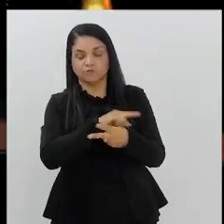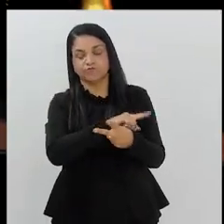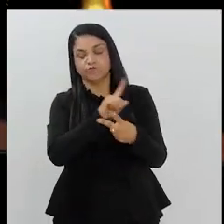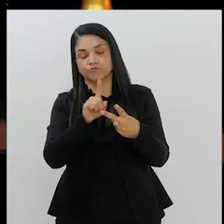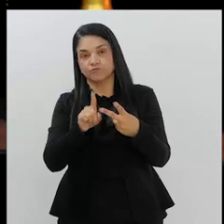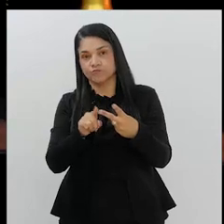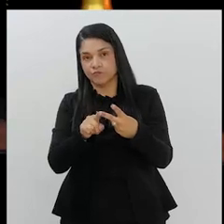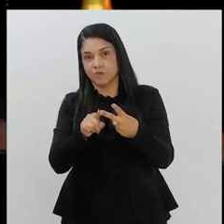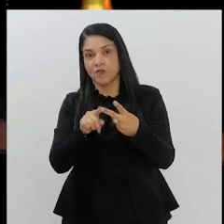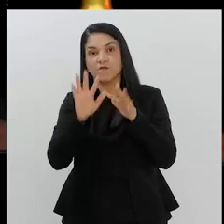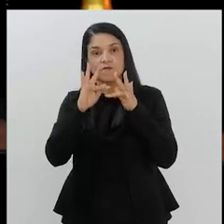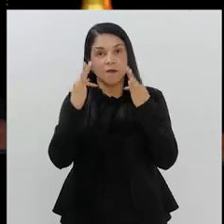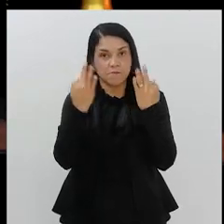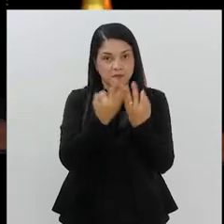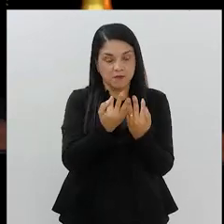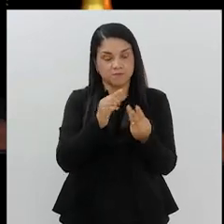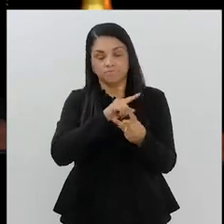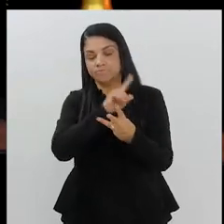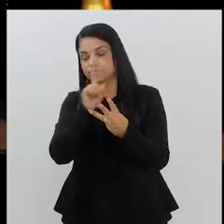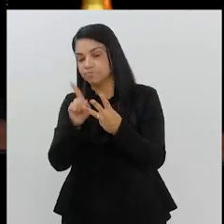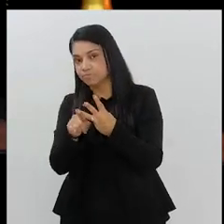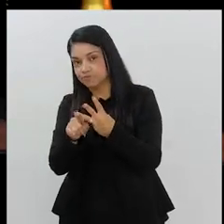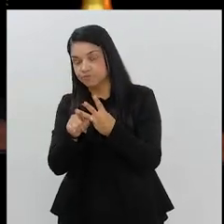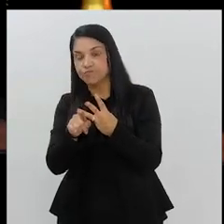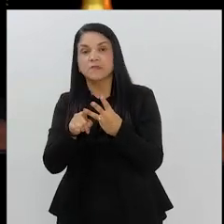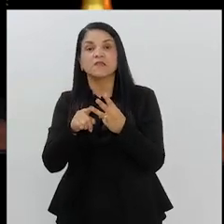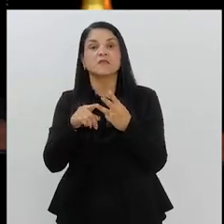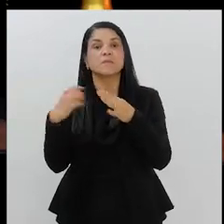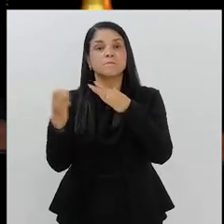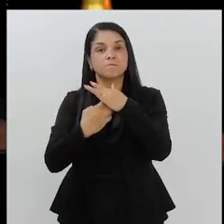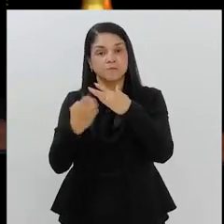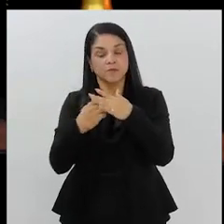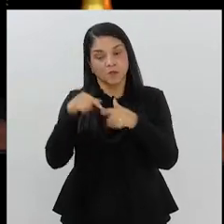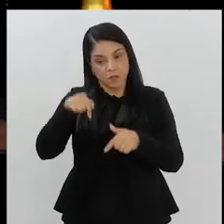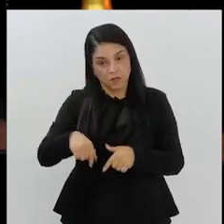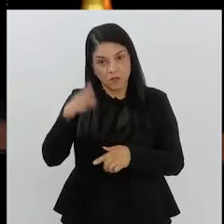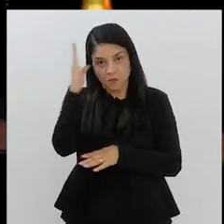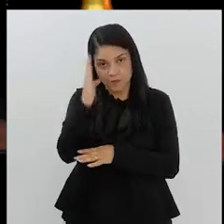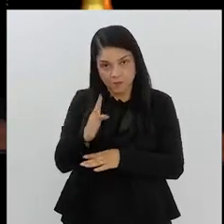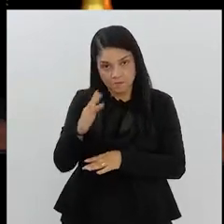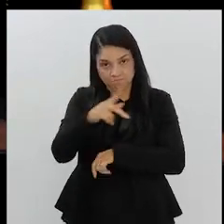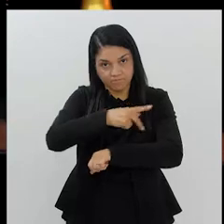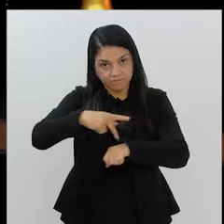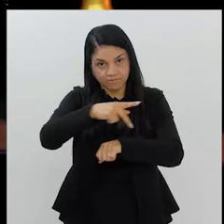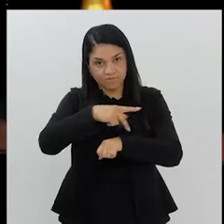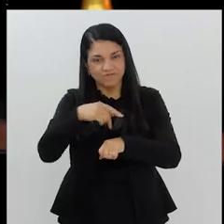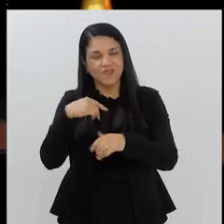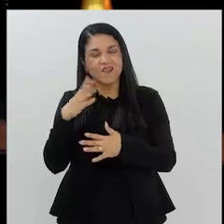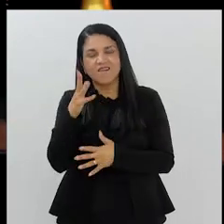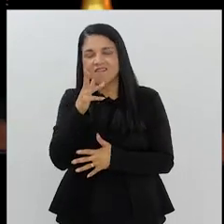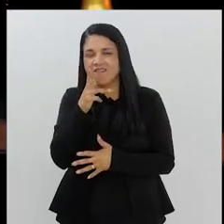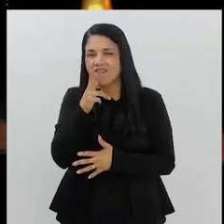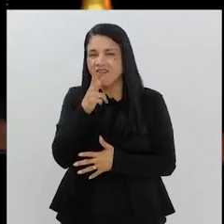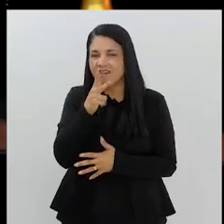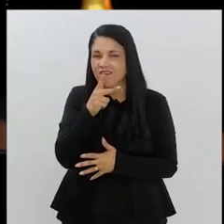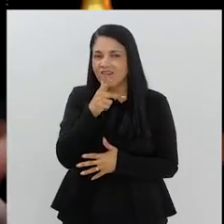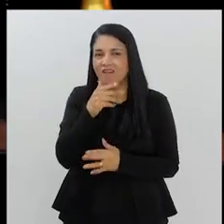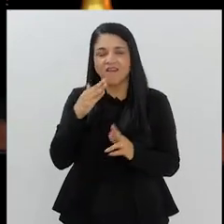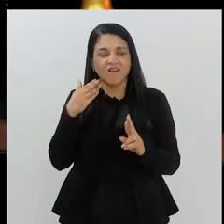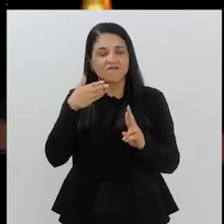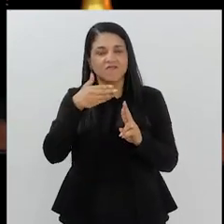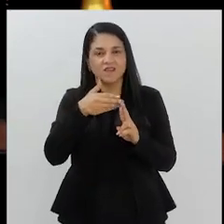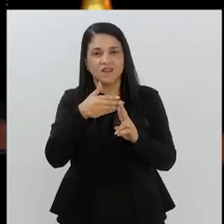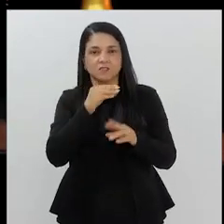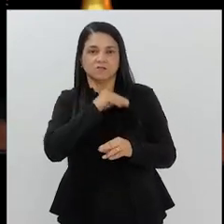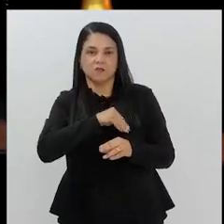as famílias e Obviamente as empresas né o estado ainda E especialmente o Brasil ainda é muito Moroso no